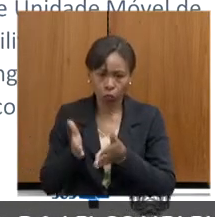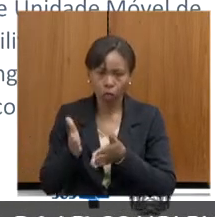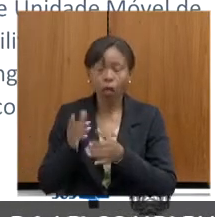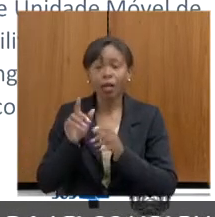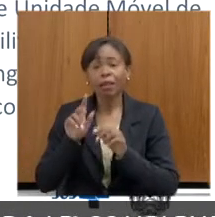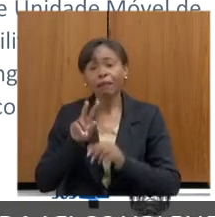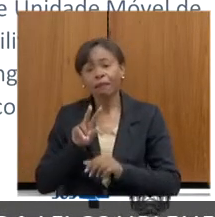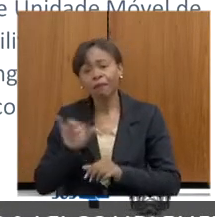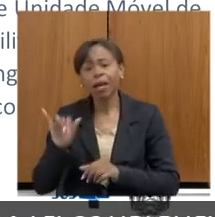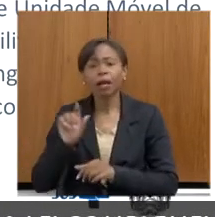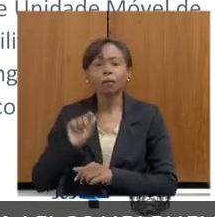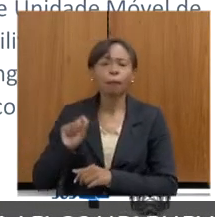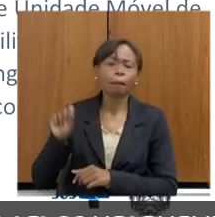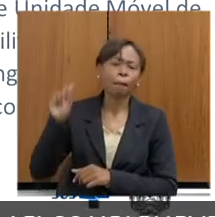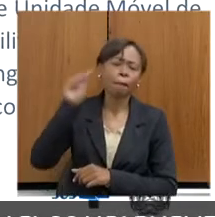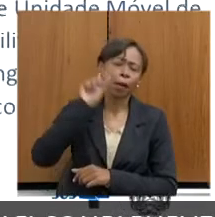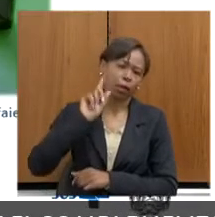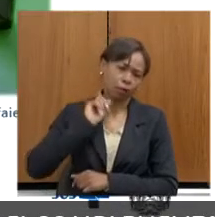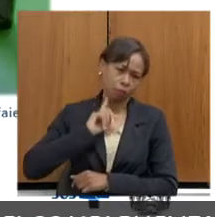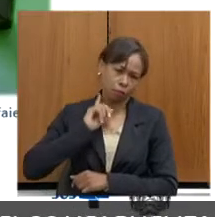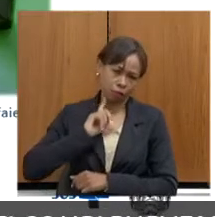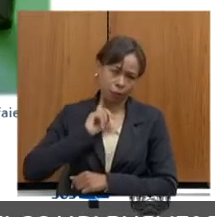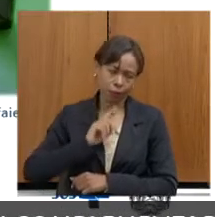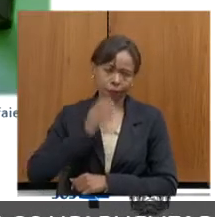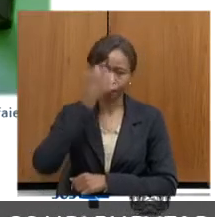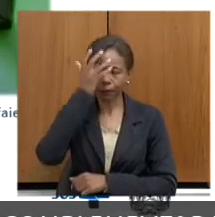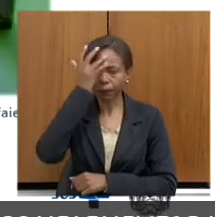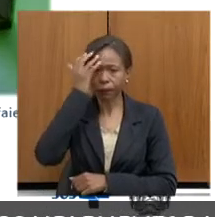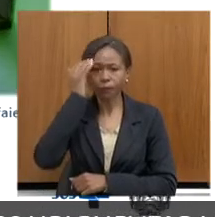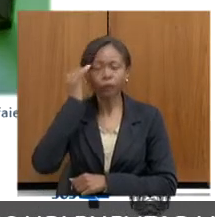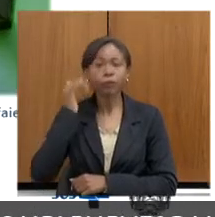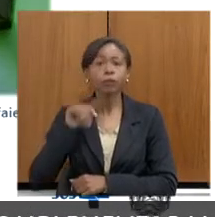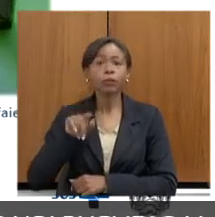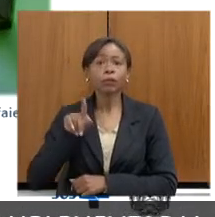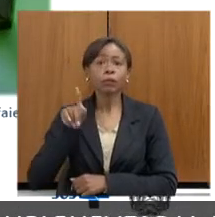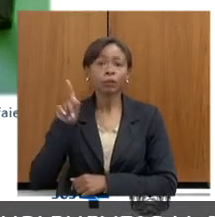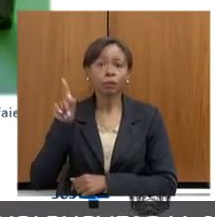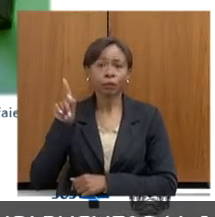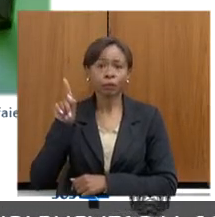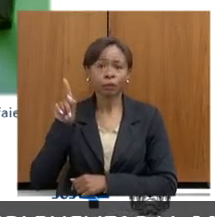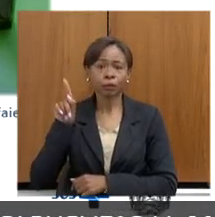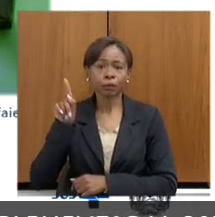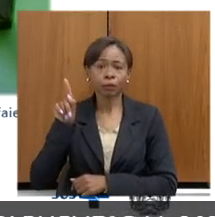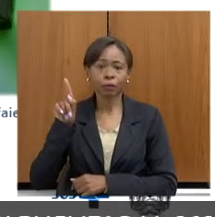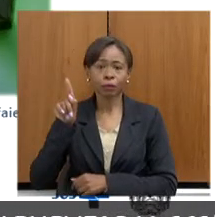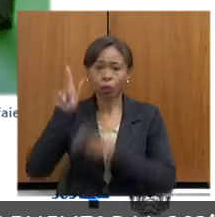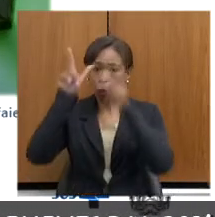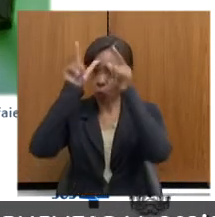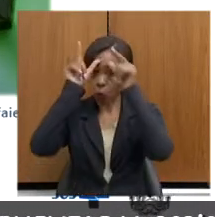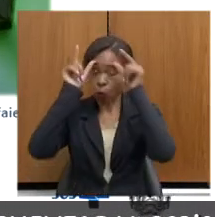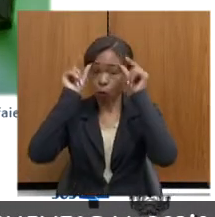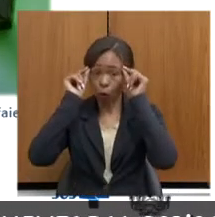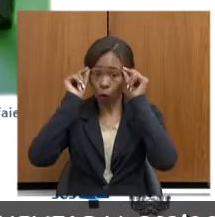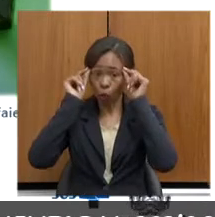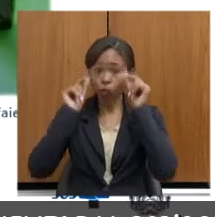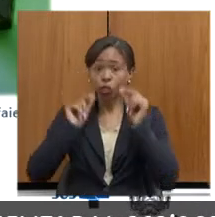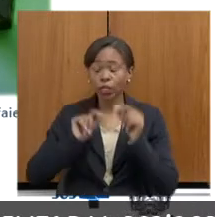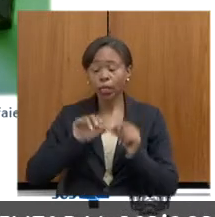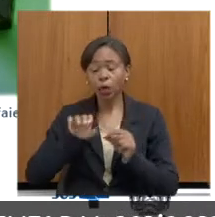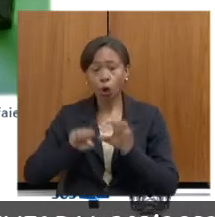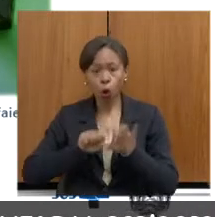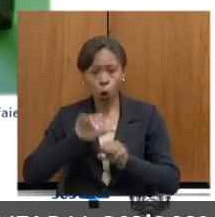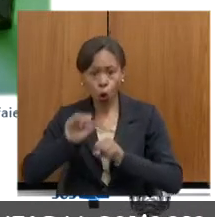é como um todo Pode passar ou passe aí é o posto avançado de coleta externa inauguramos quatro